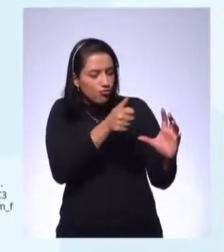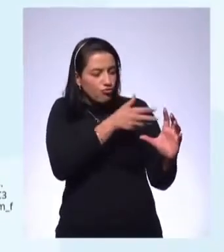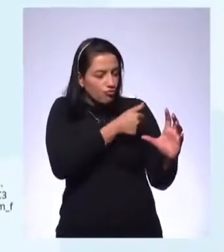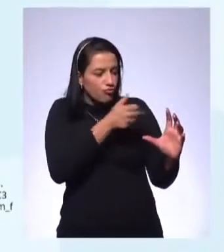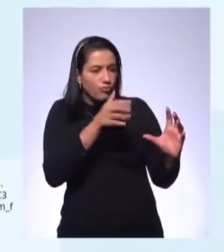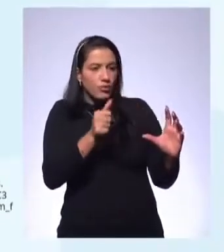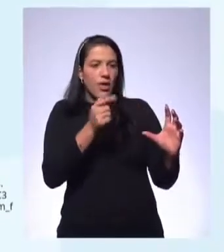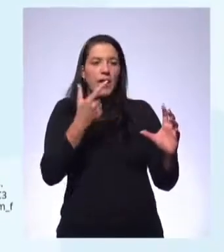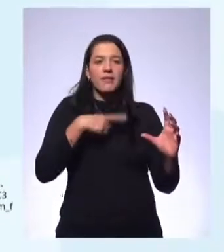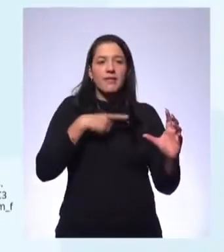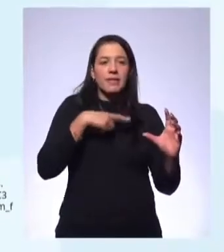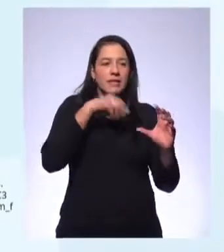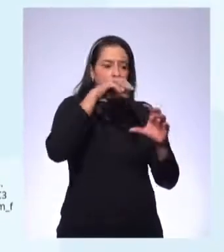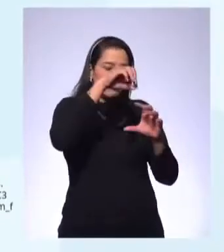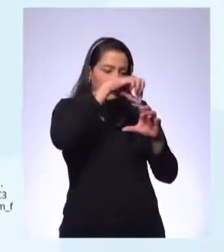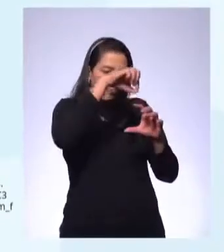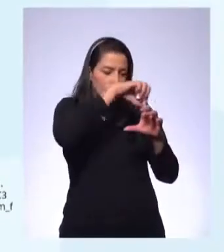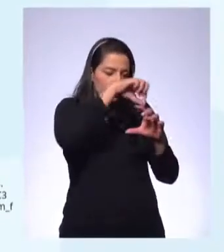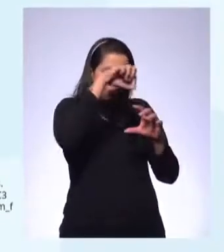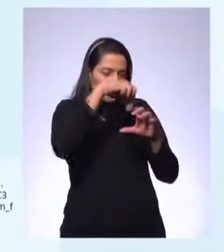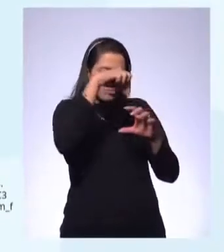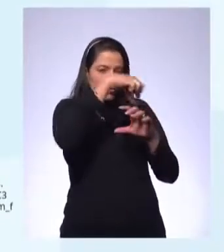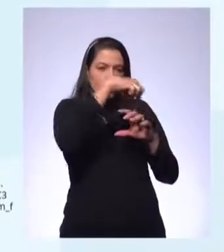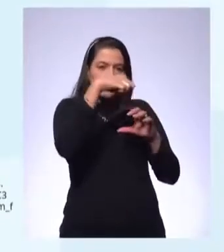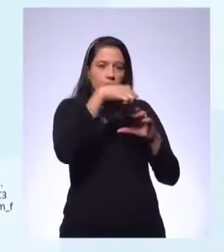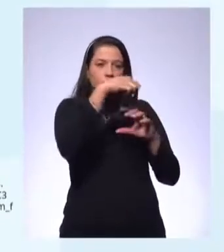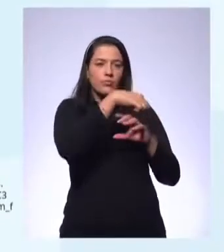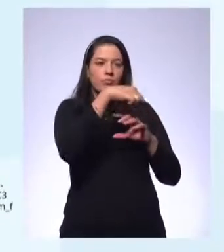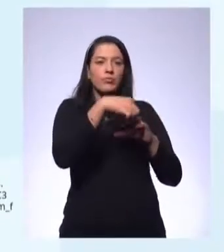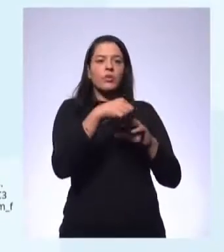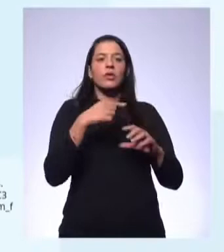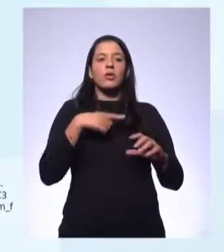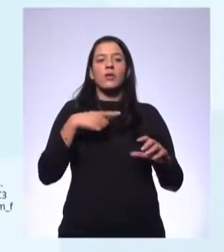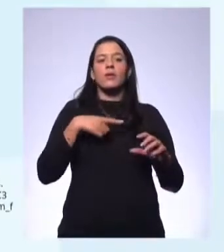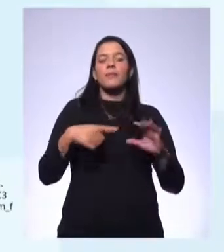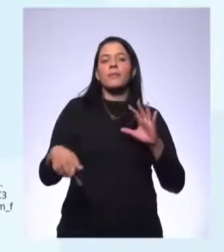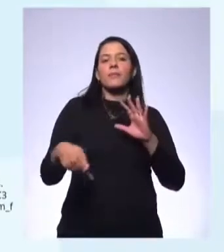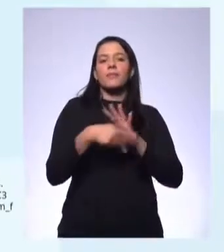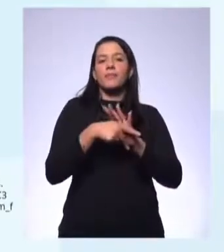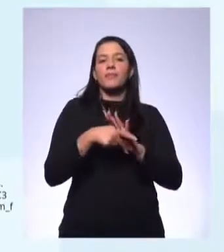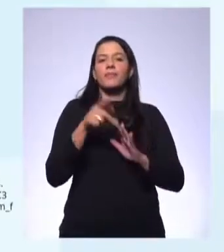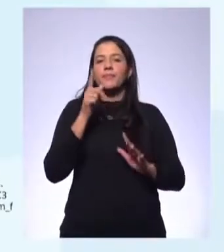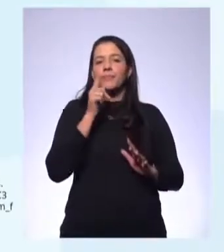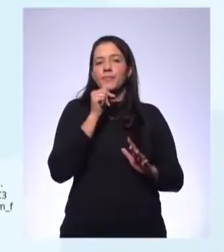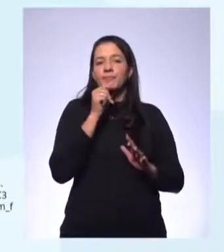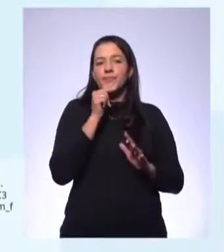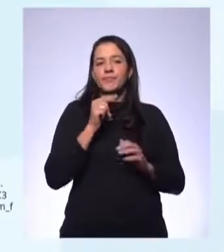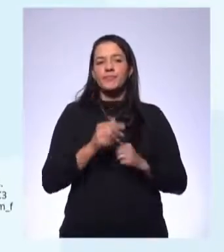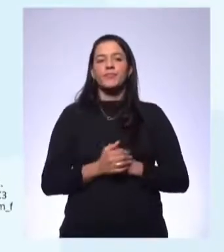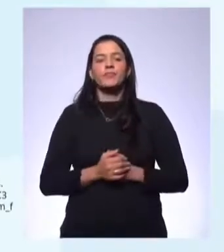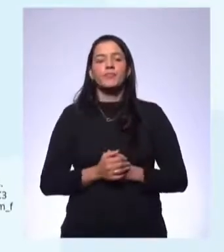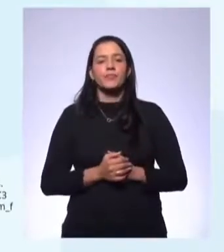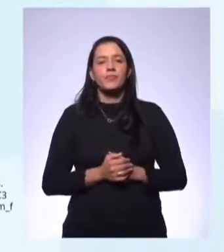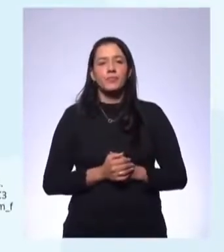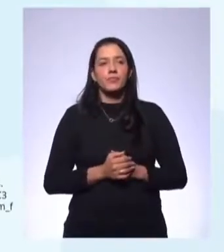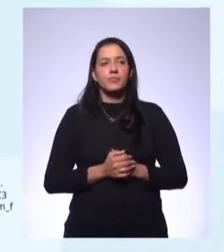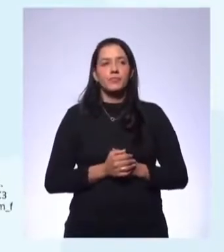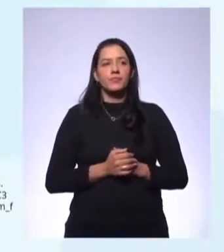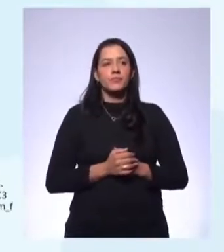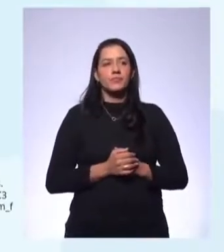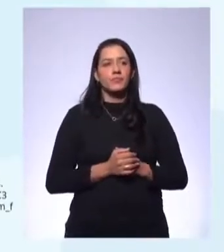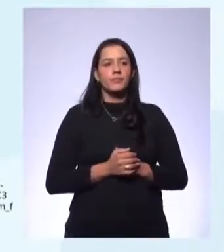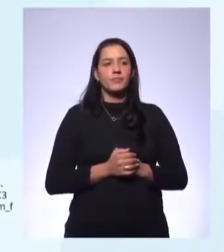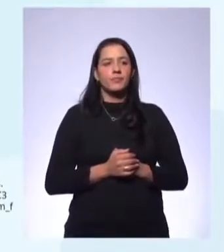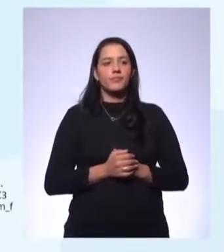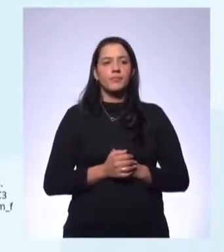assim esférico, grudadinho ali na água. É uma propriedade da água de se agregar, pode voltar